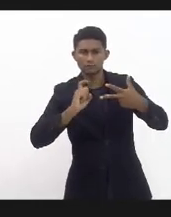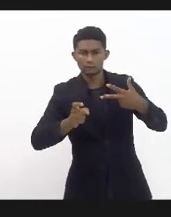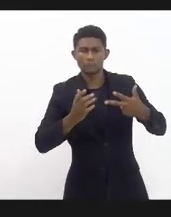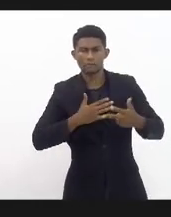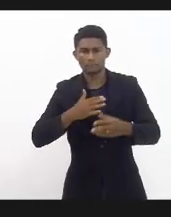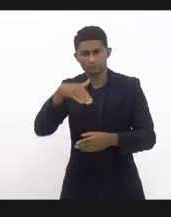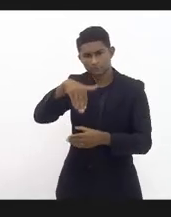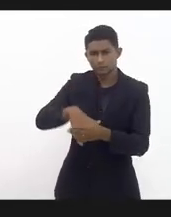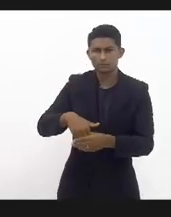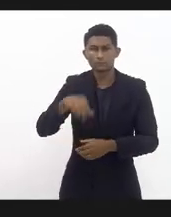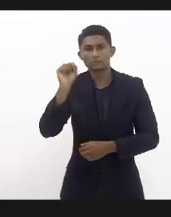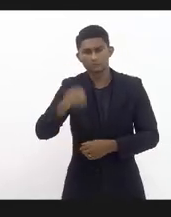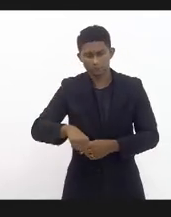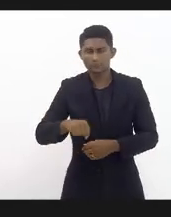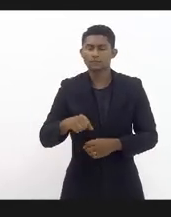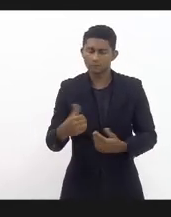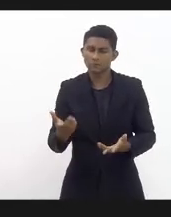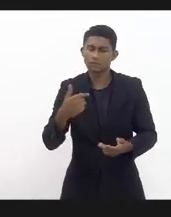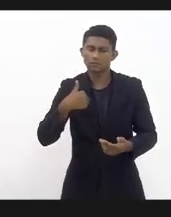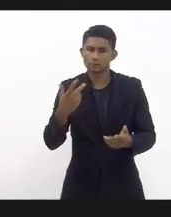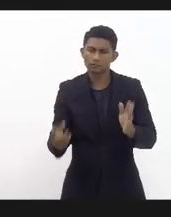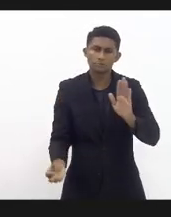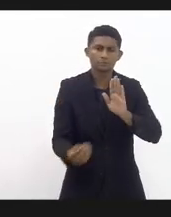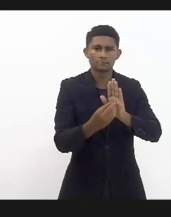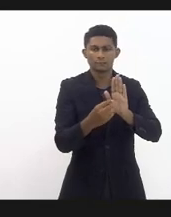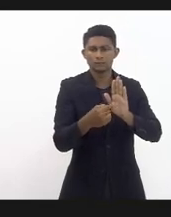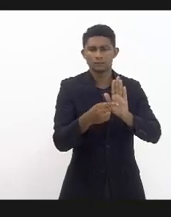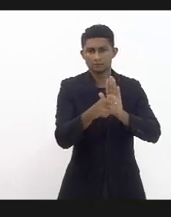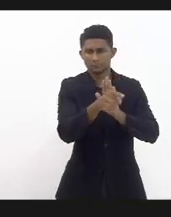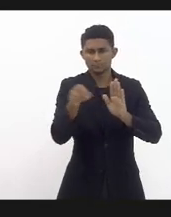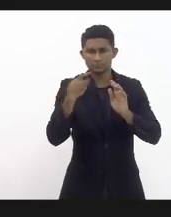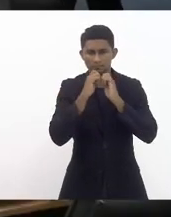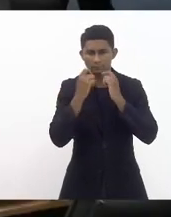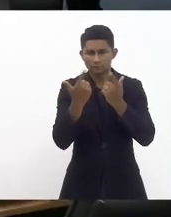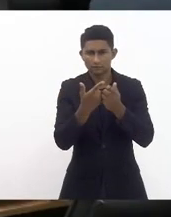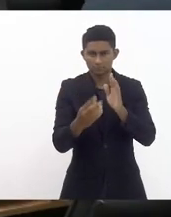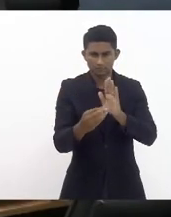foi sim. É só para deixar gravado aí nos anais da casa.